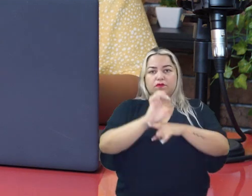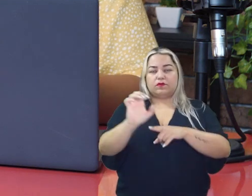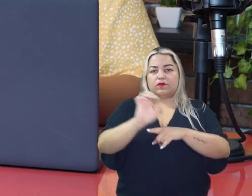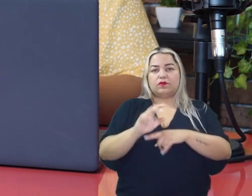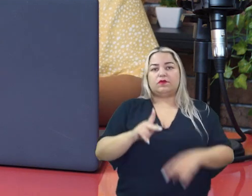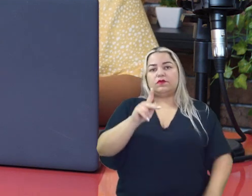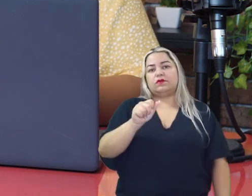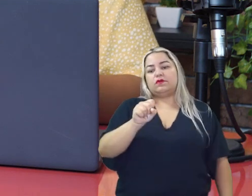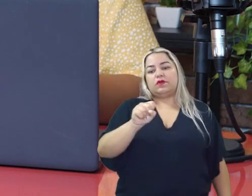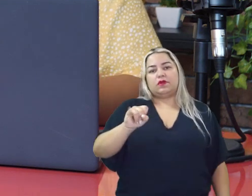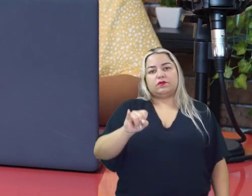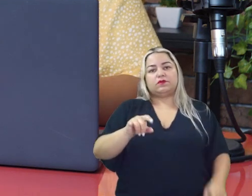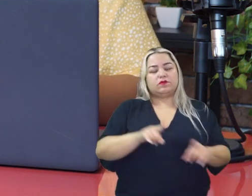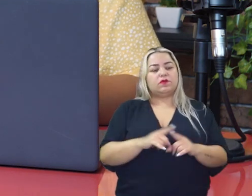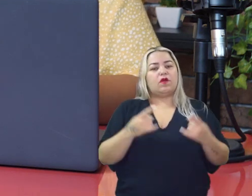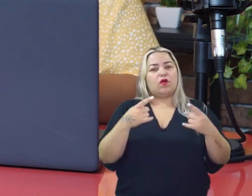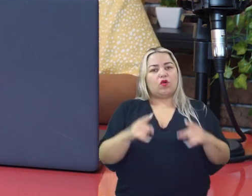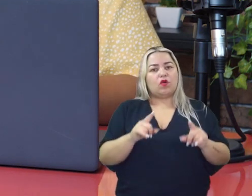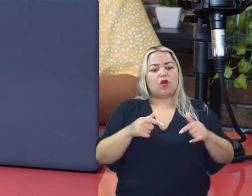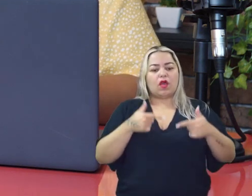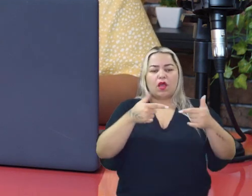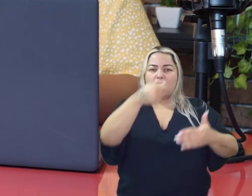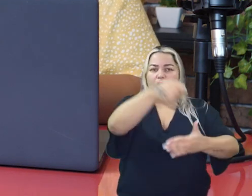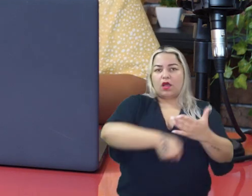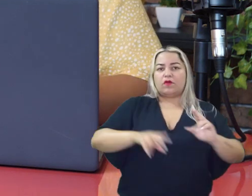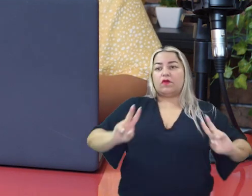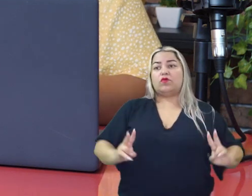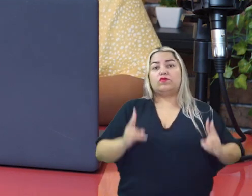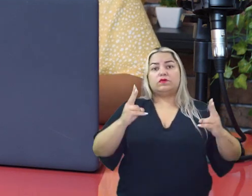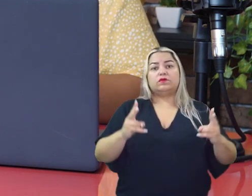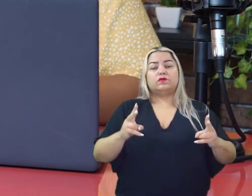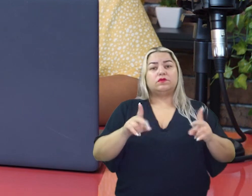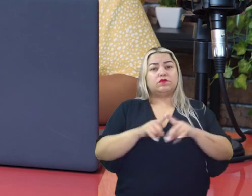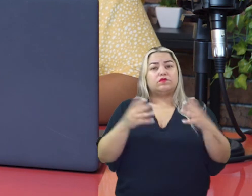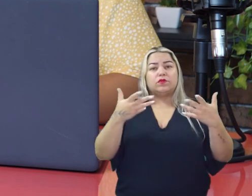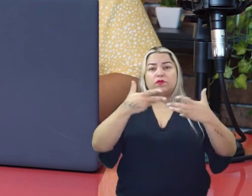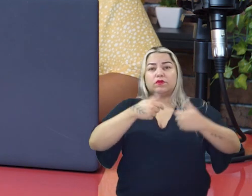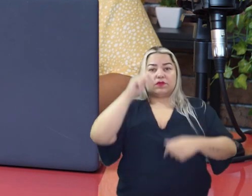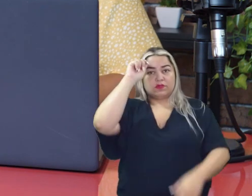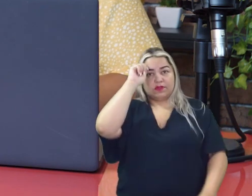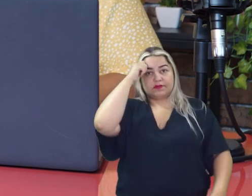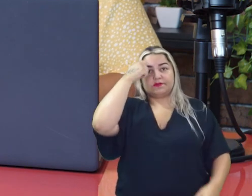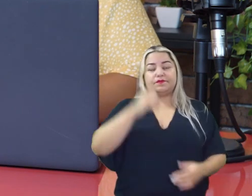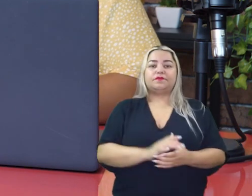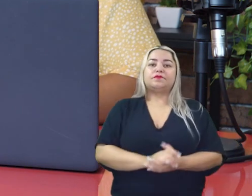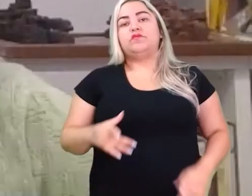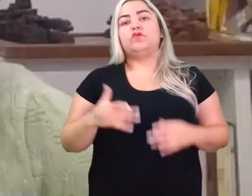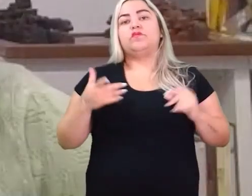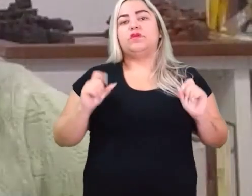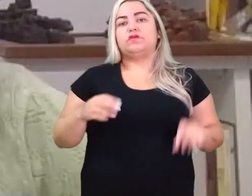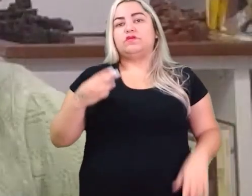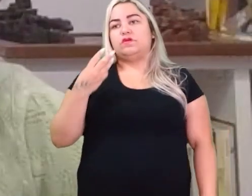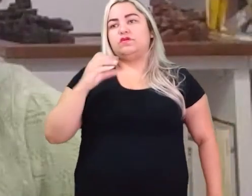Bahia. Cassi falou sobre o combate ao racismo estrutural e sobre a valorização da estética negra.